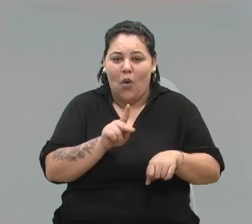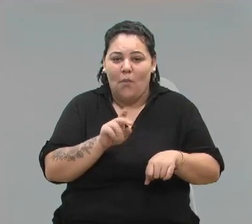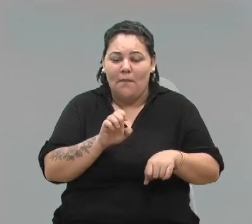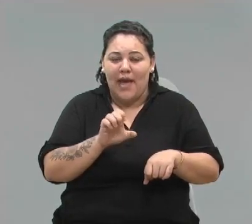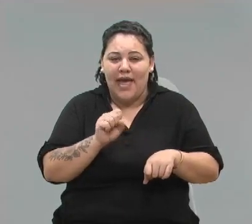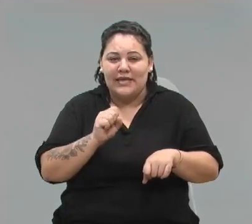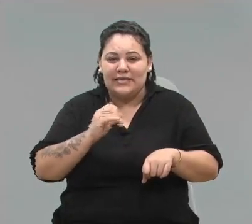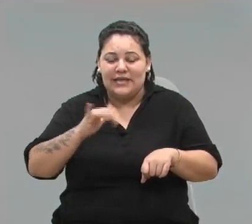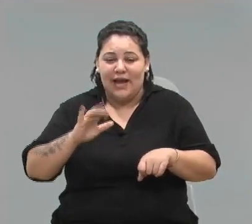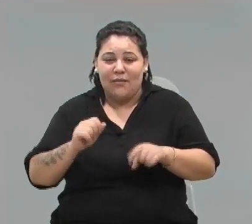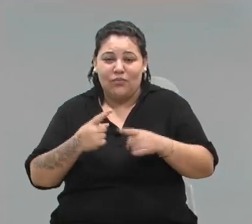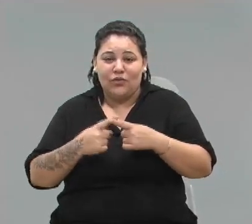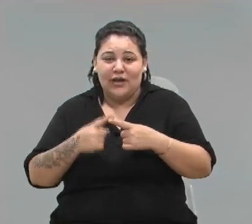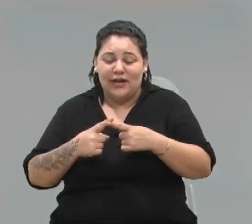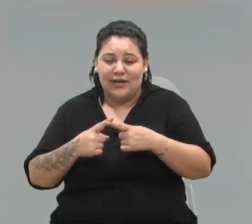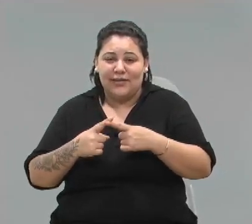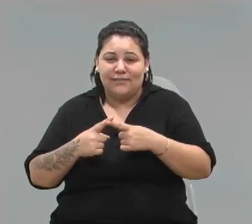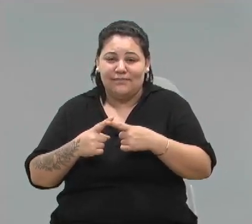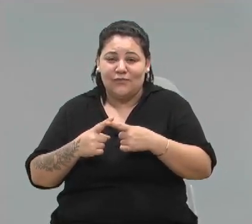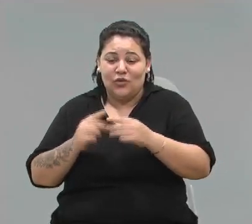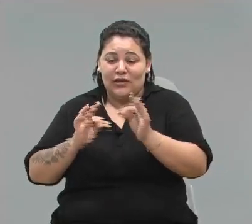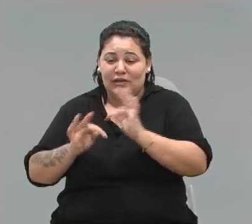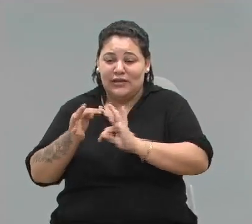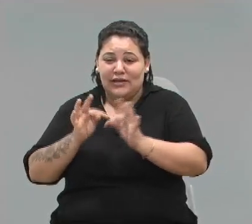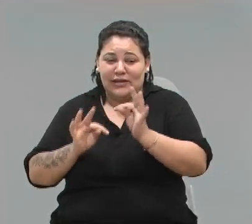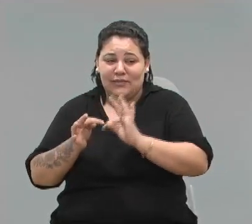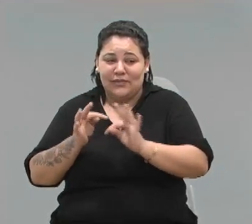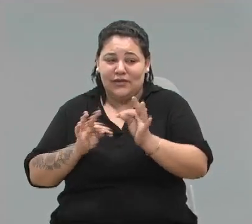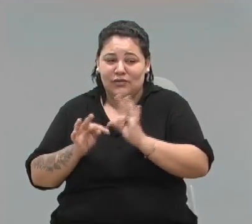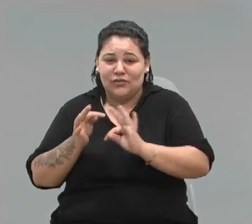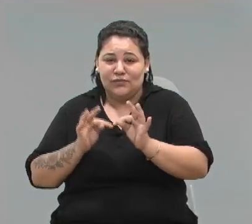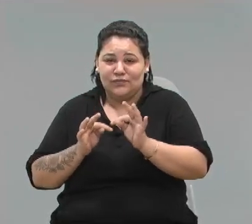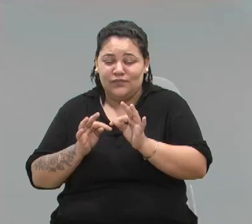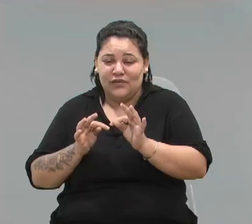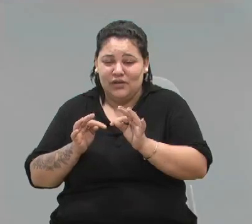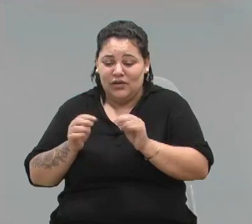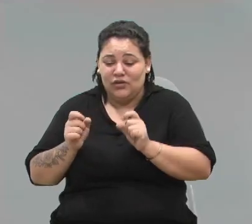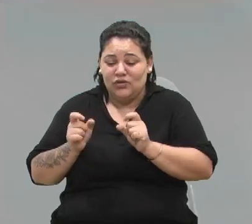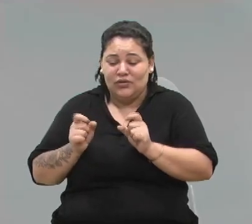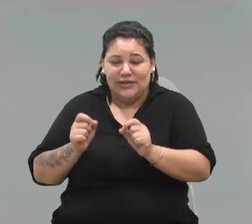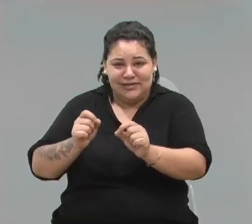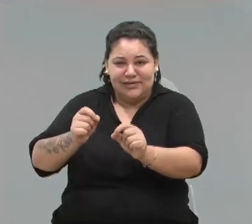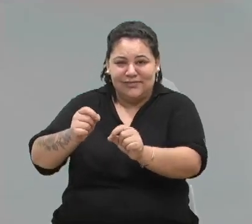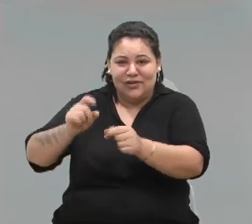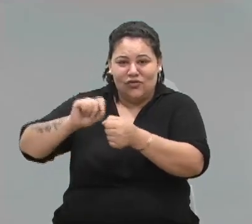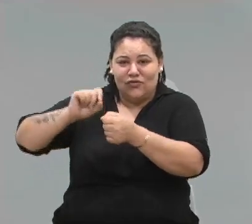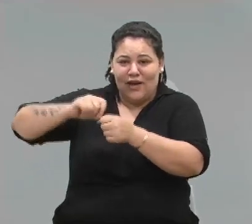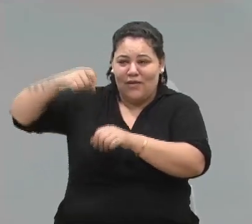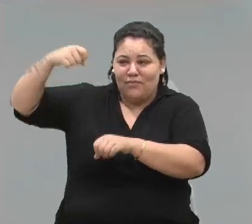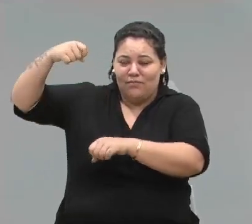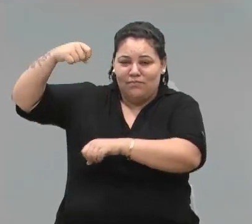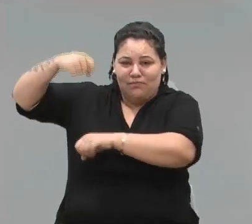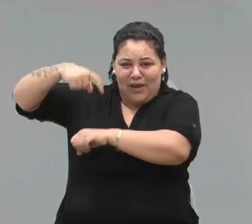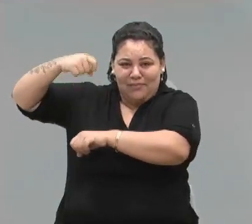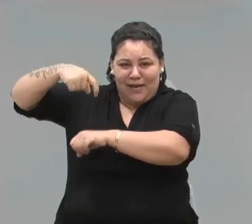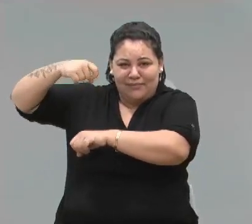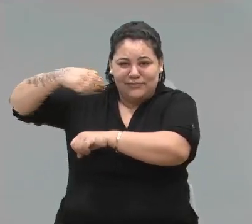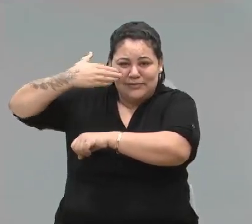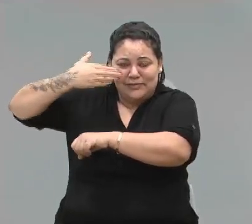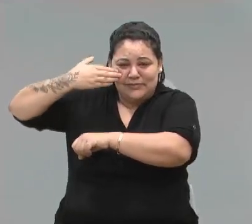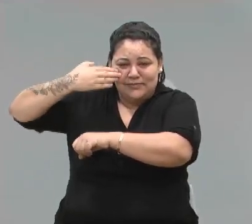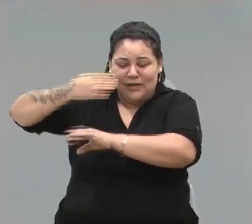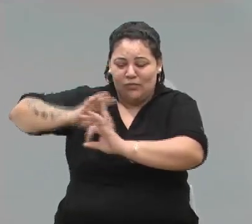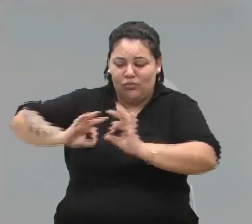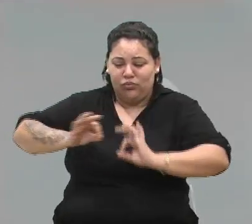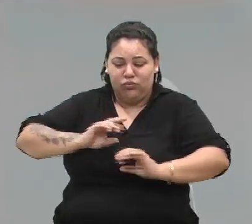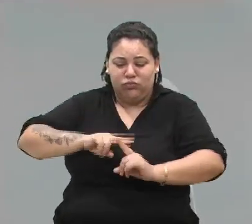quimioterapia afetar principalmente as células que se multiplicam com frequência,